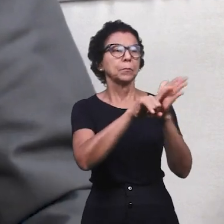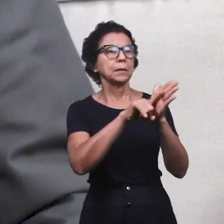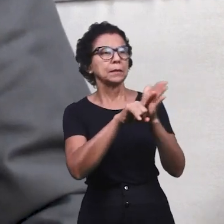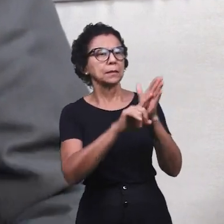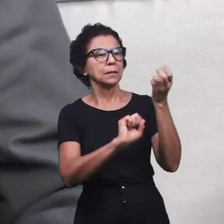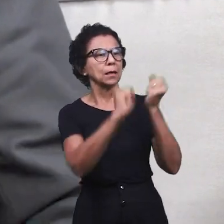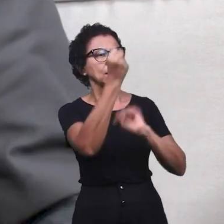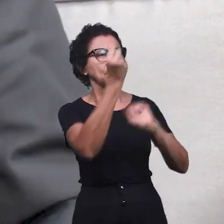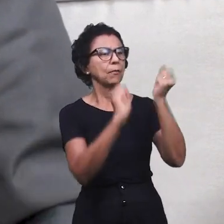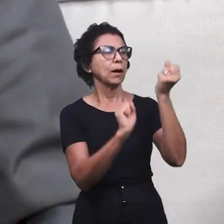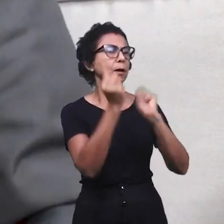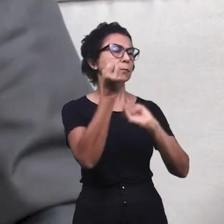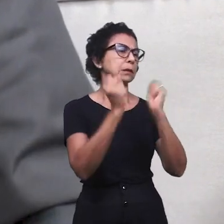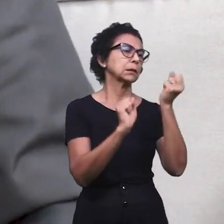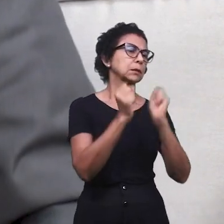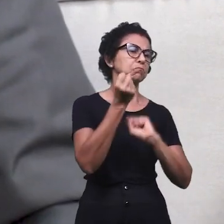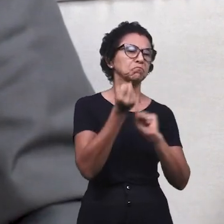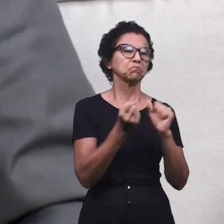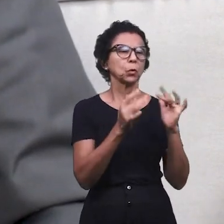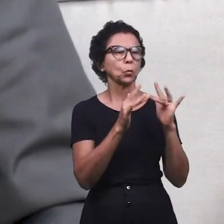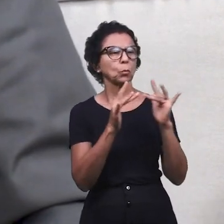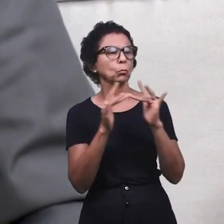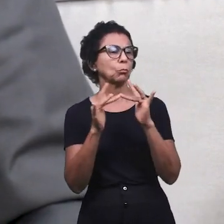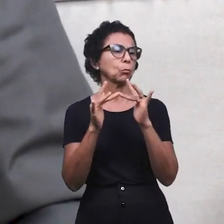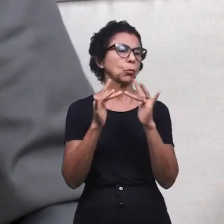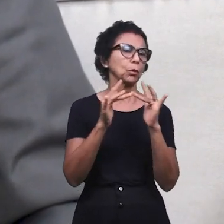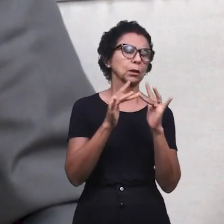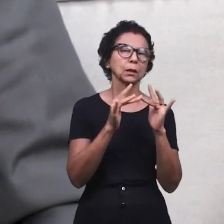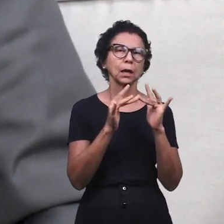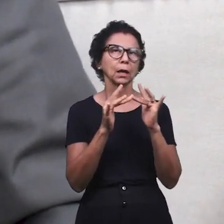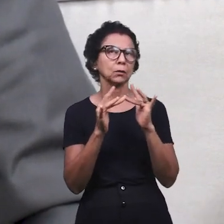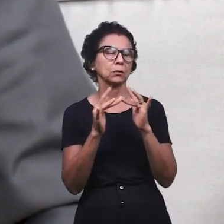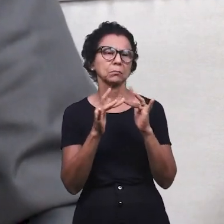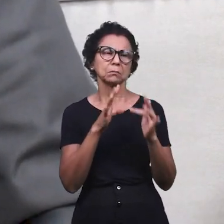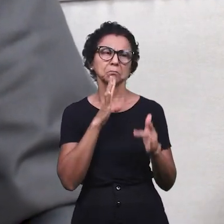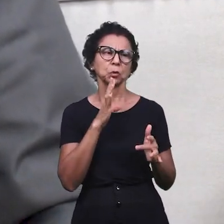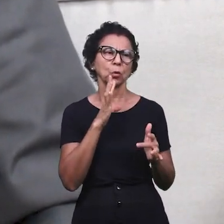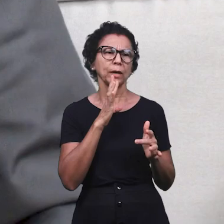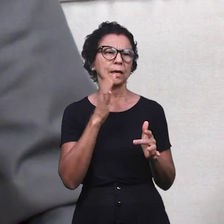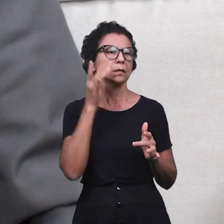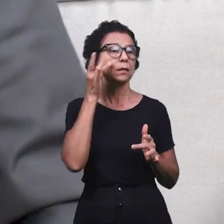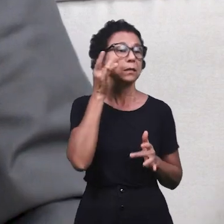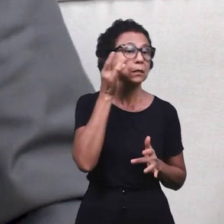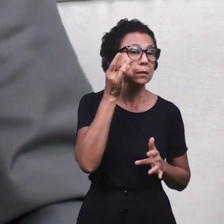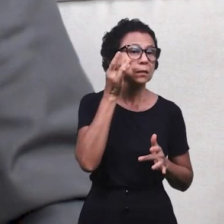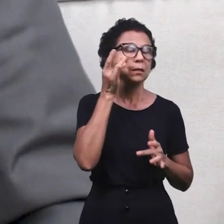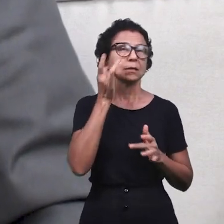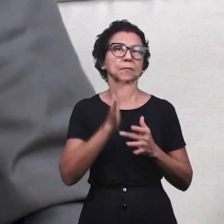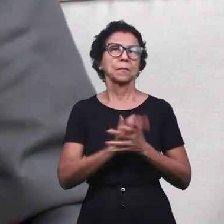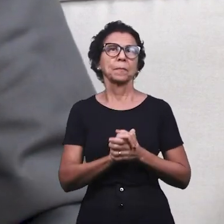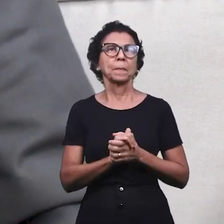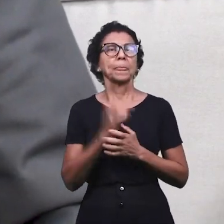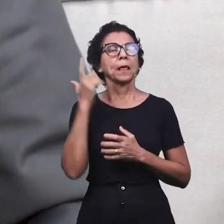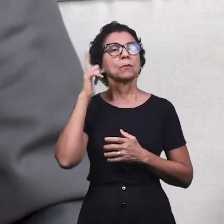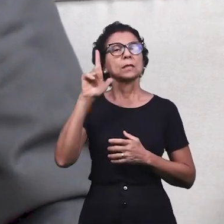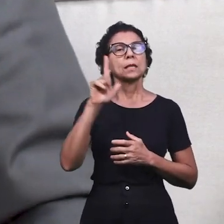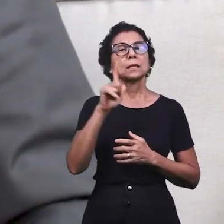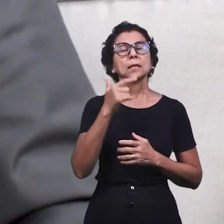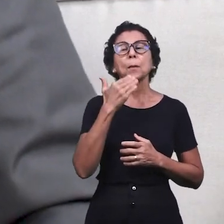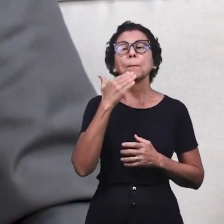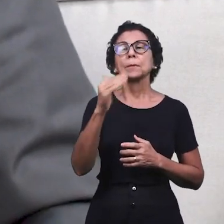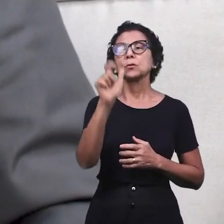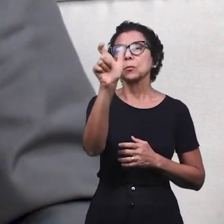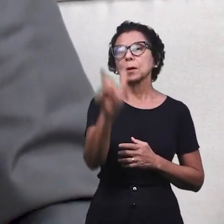vezes você já achou algum contato de fábrica, mas você não visitou localmente, não conheceu fisicamente. Você consegue pedir para